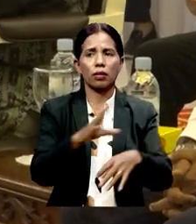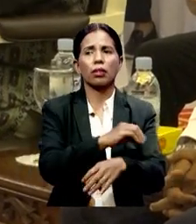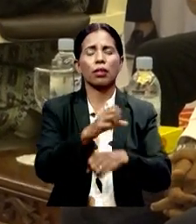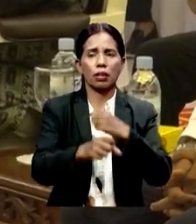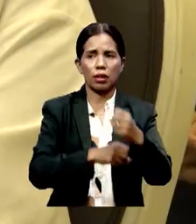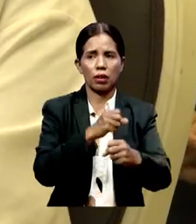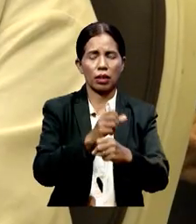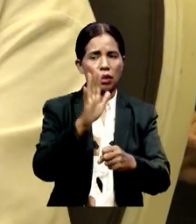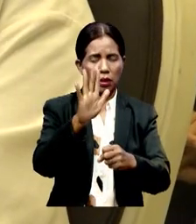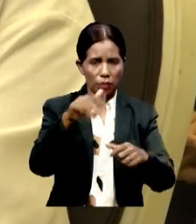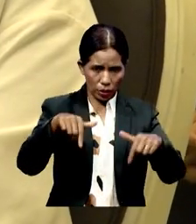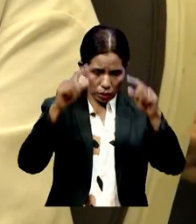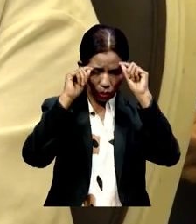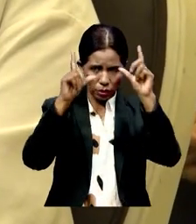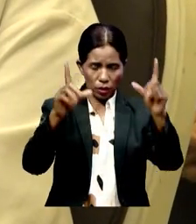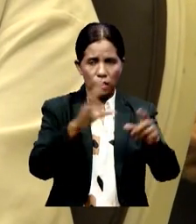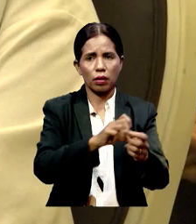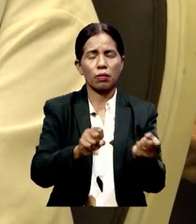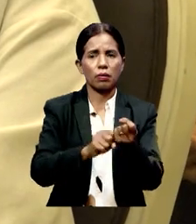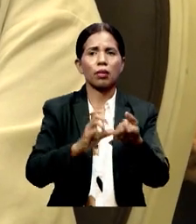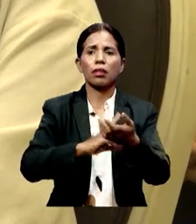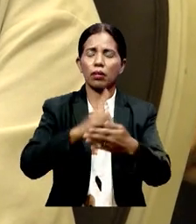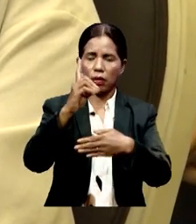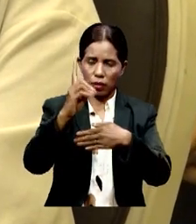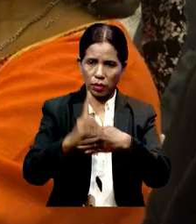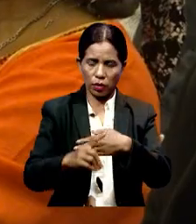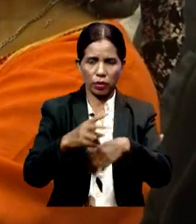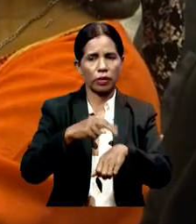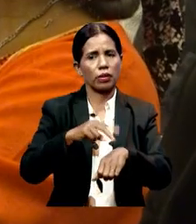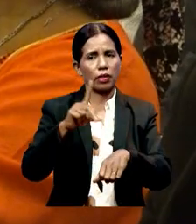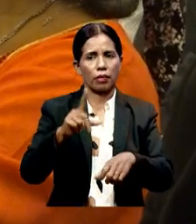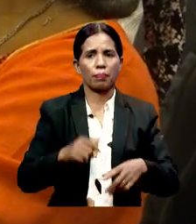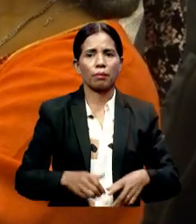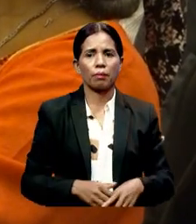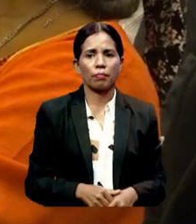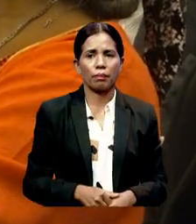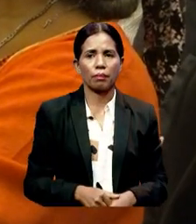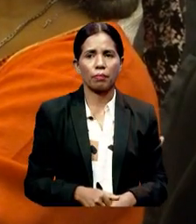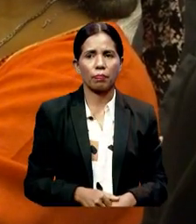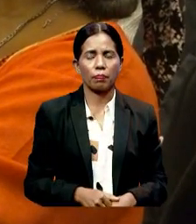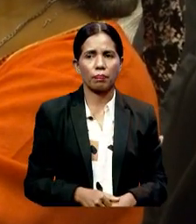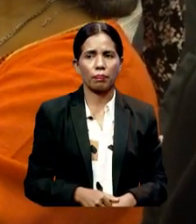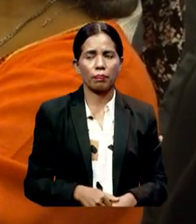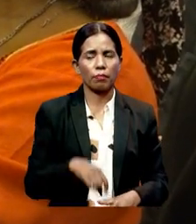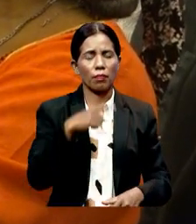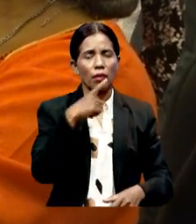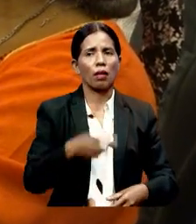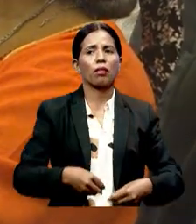Tina Lima e Timor, nebe contribuiu para o desenvolvimento nacional. To recognize and